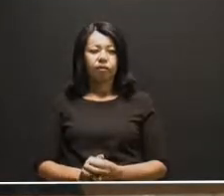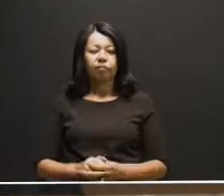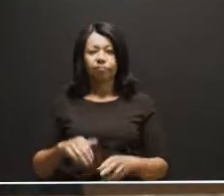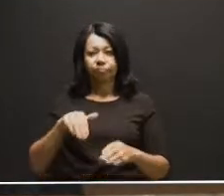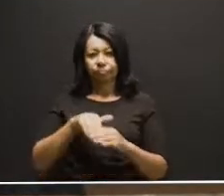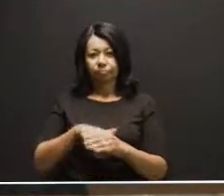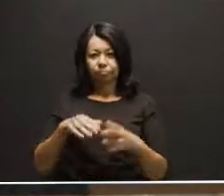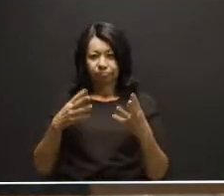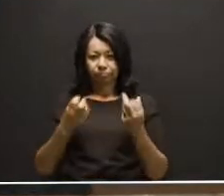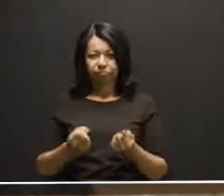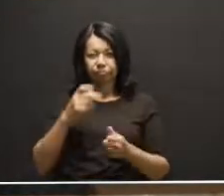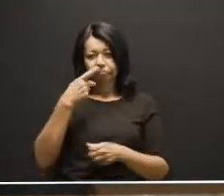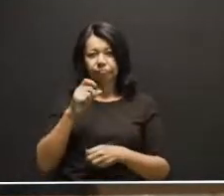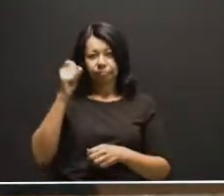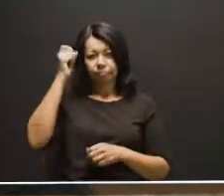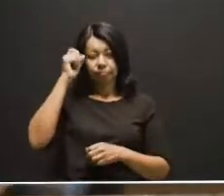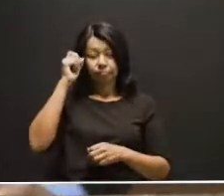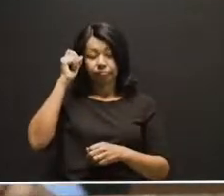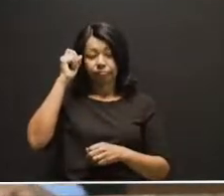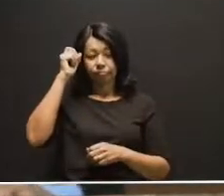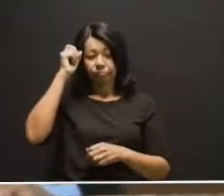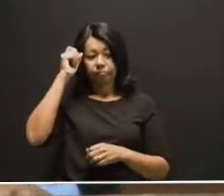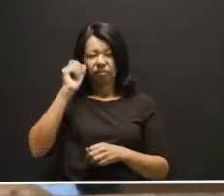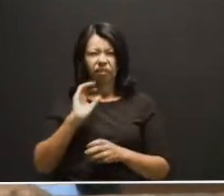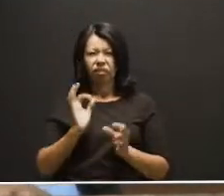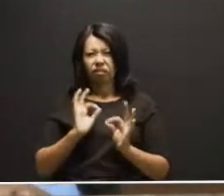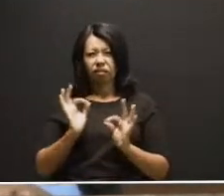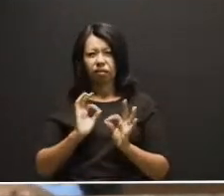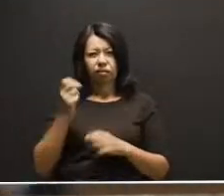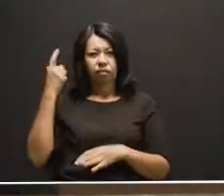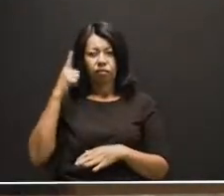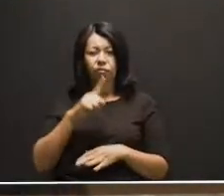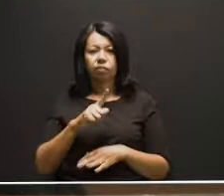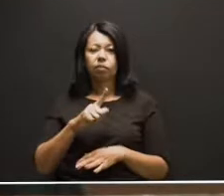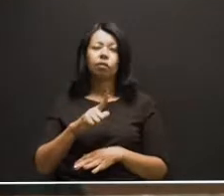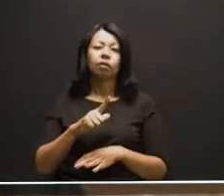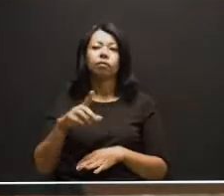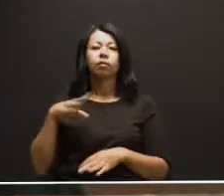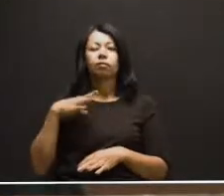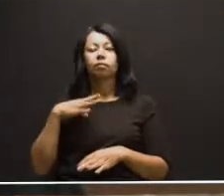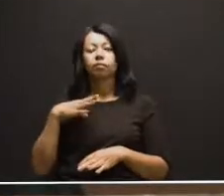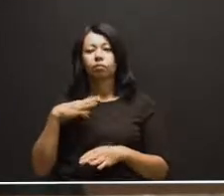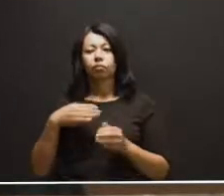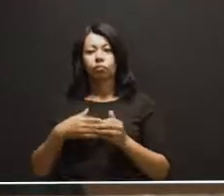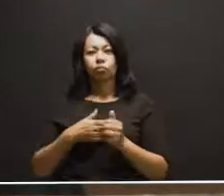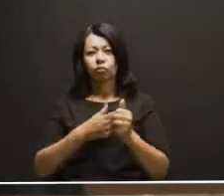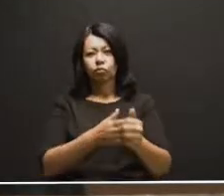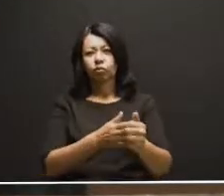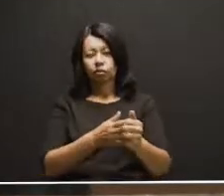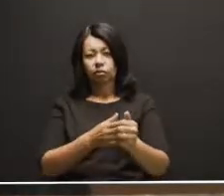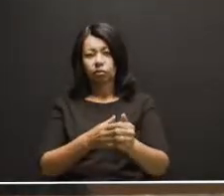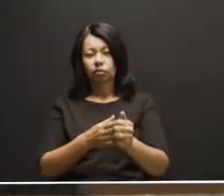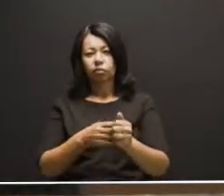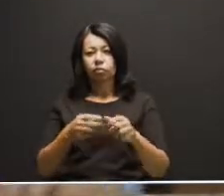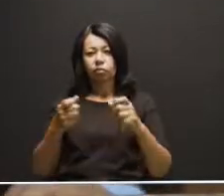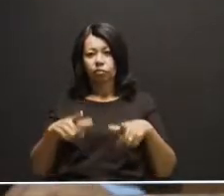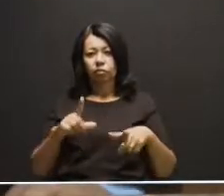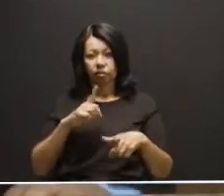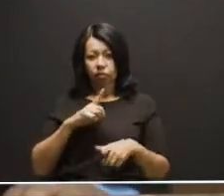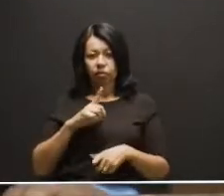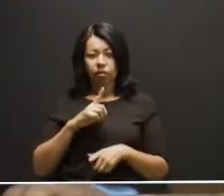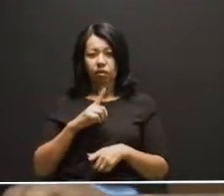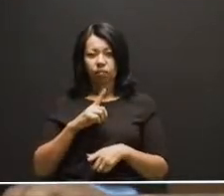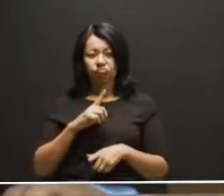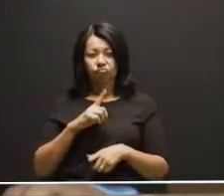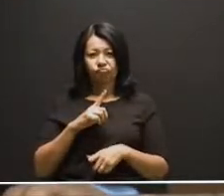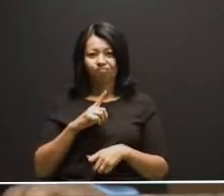nenhuma história você consegue conduzir uma cidade como a nossa a onde há sempre um retrato daquilo que não